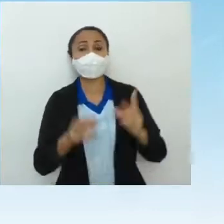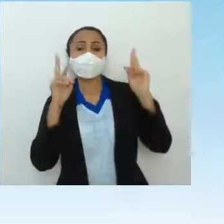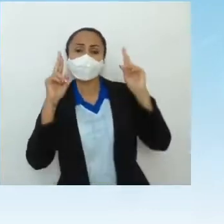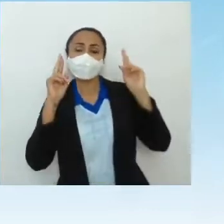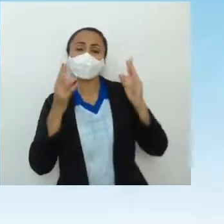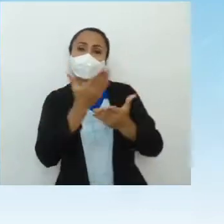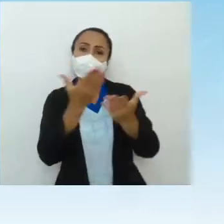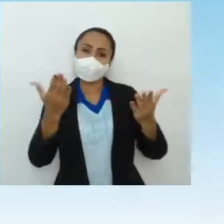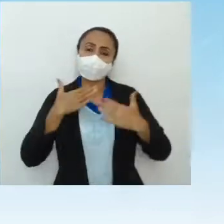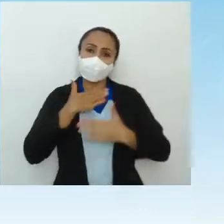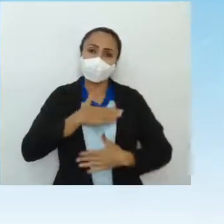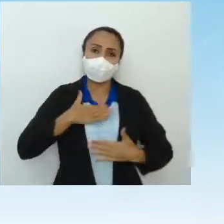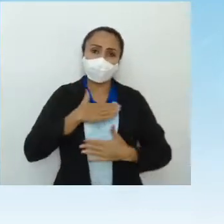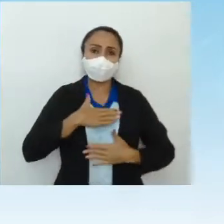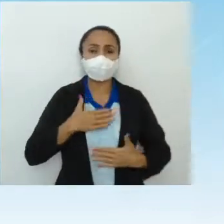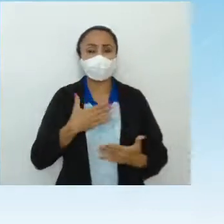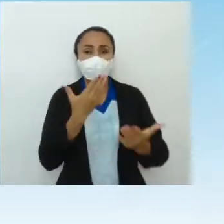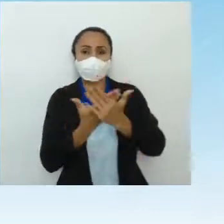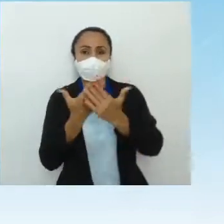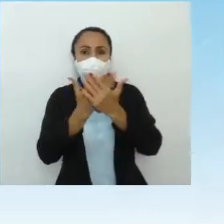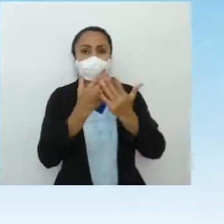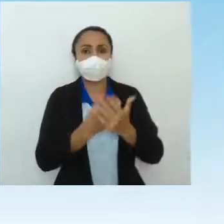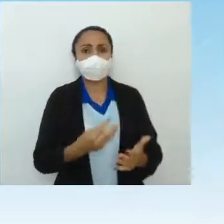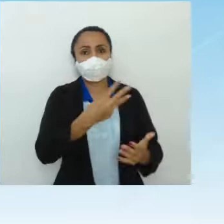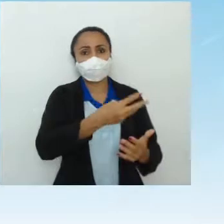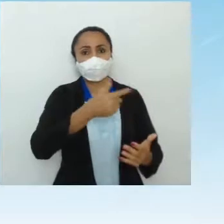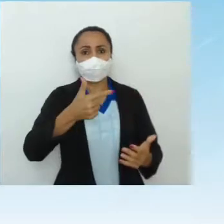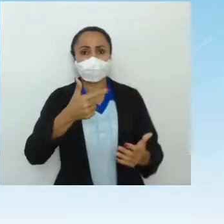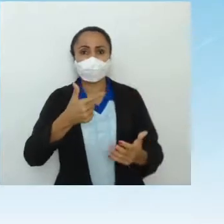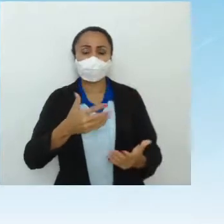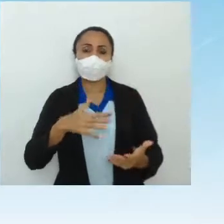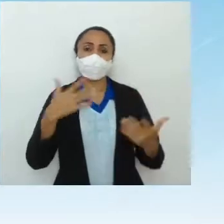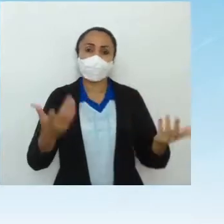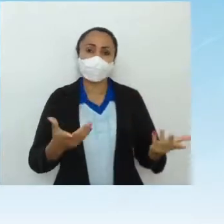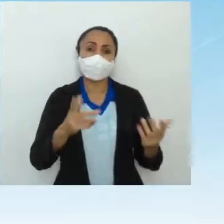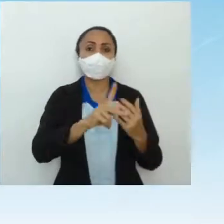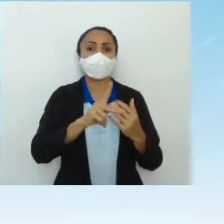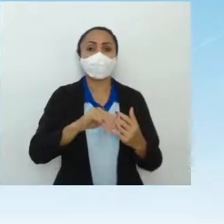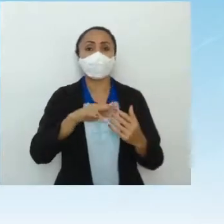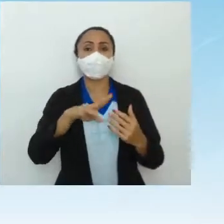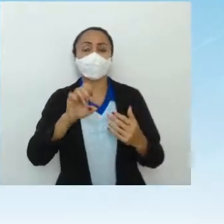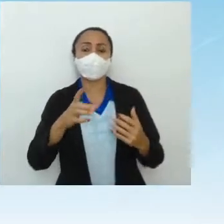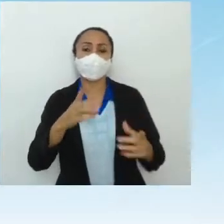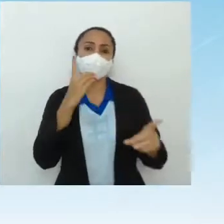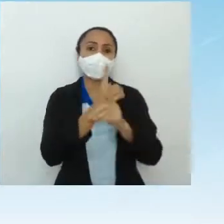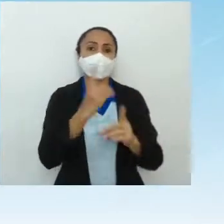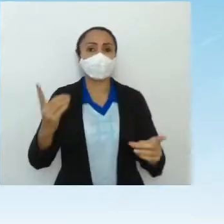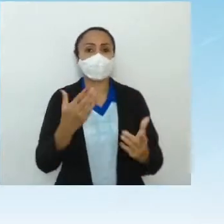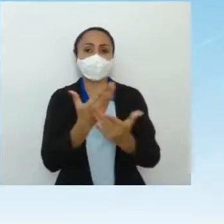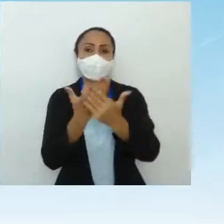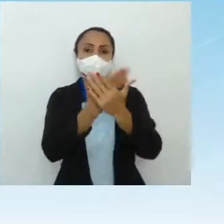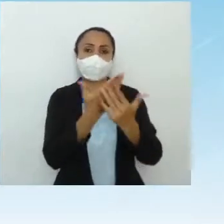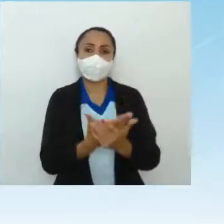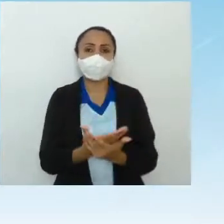tenham gostado da aula de número 32. Eu sou Ibis Fernando, a gente se encontra na